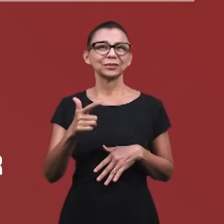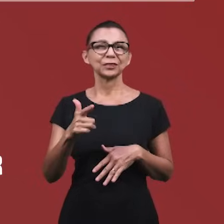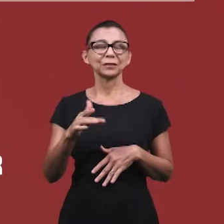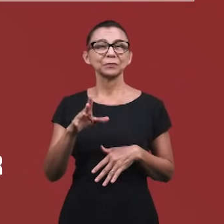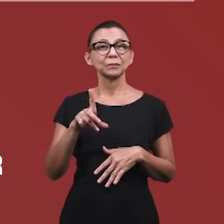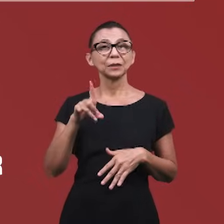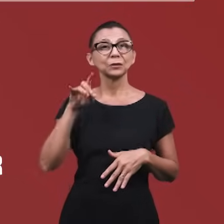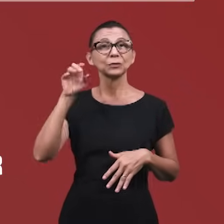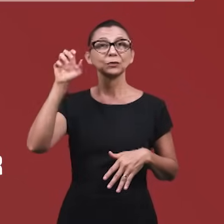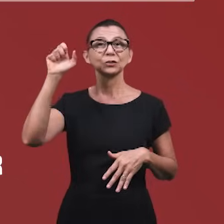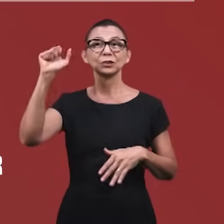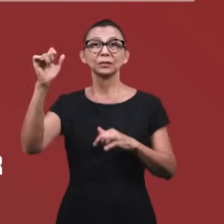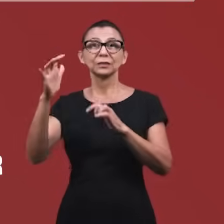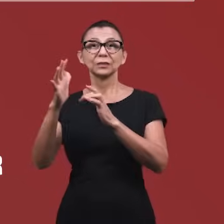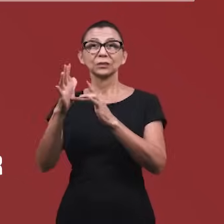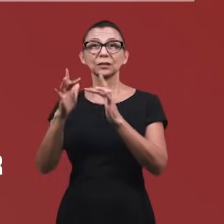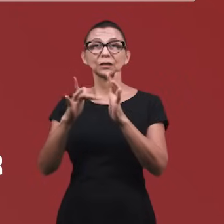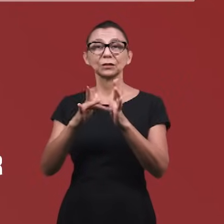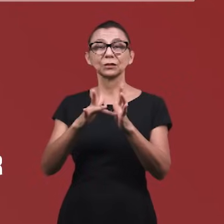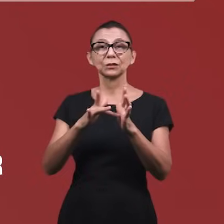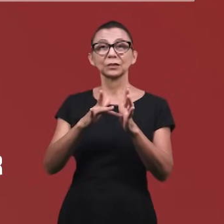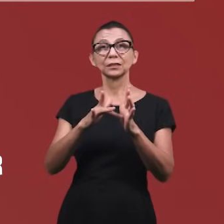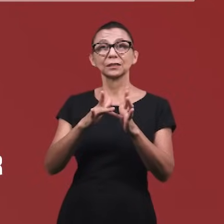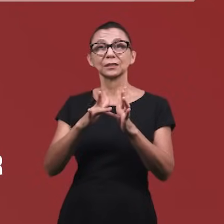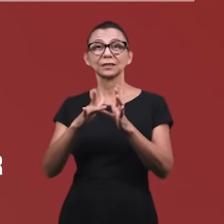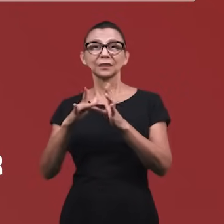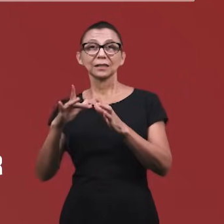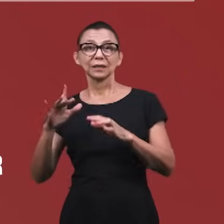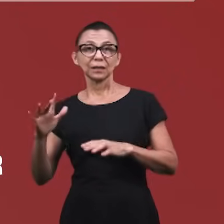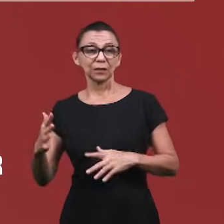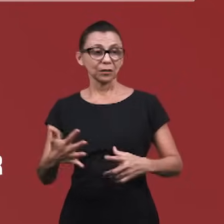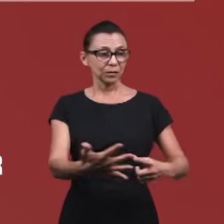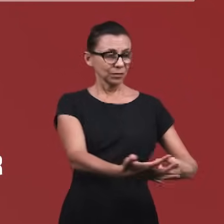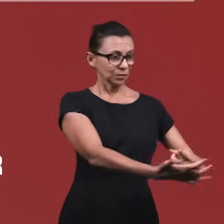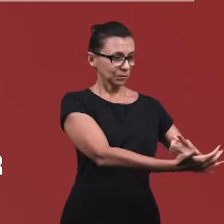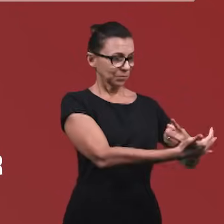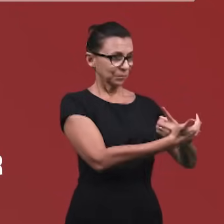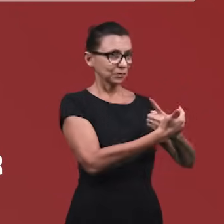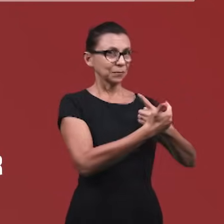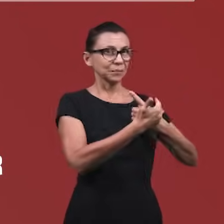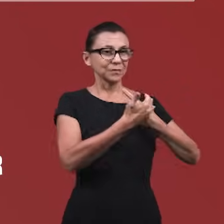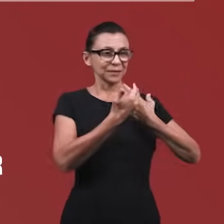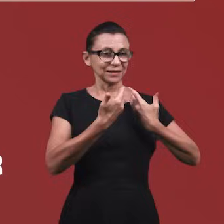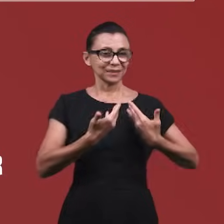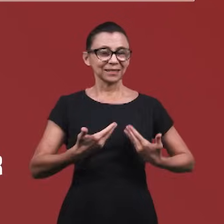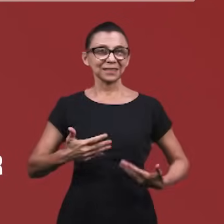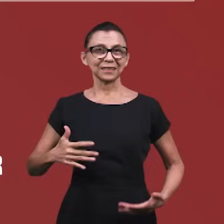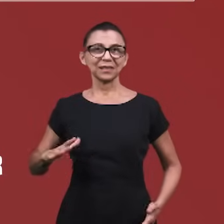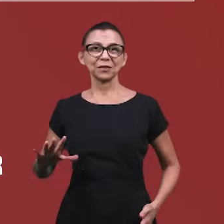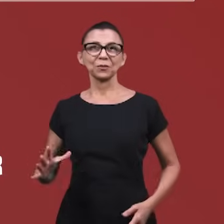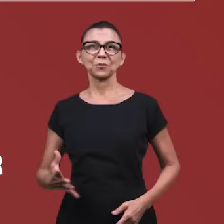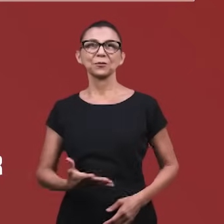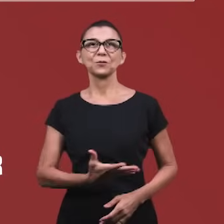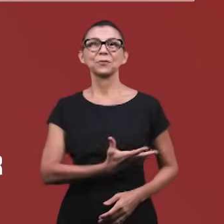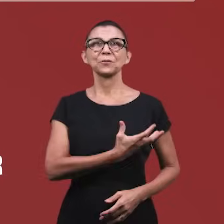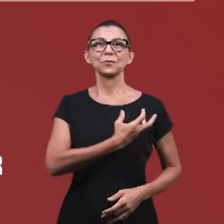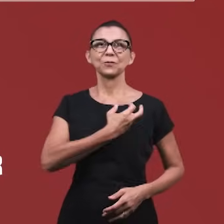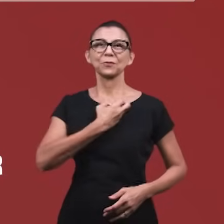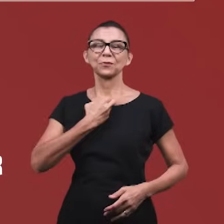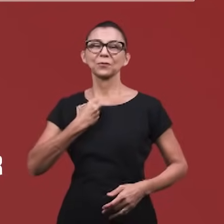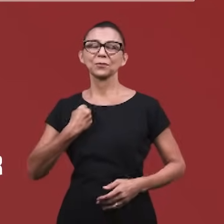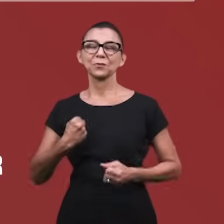Salvador me achou tal como a flor que no Jardim